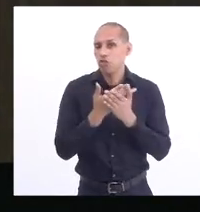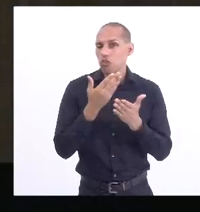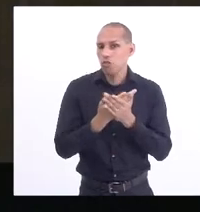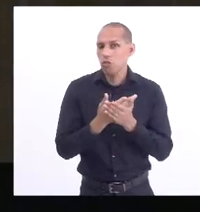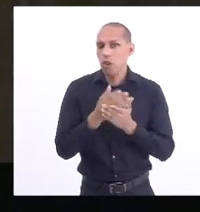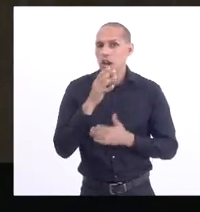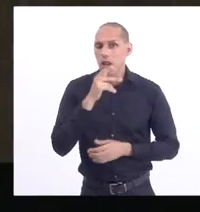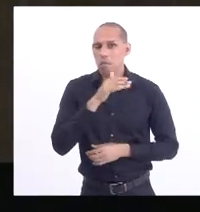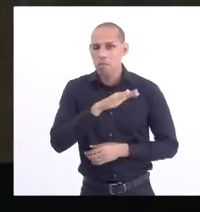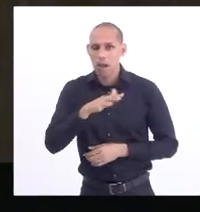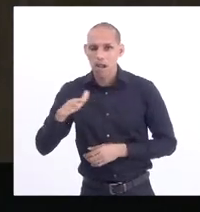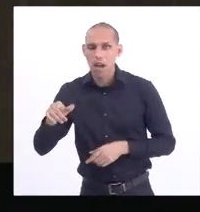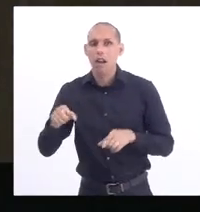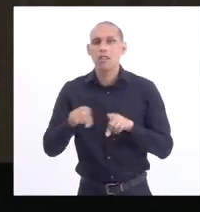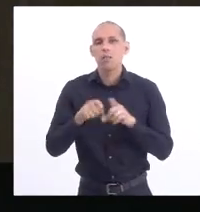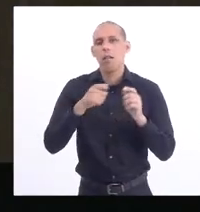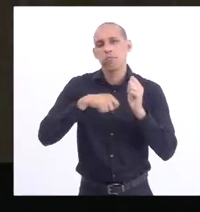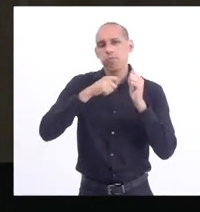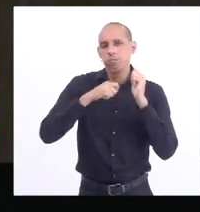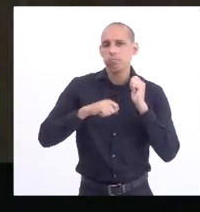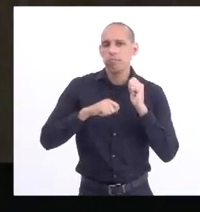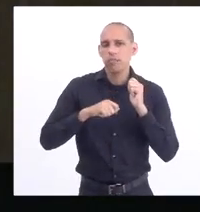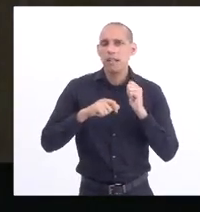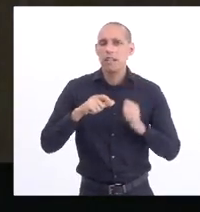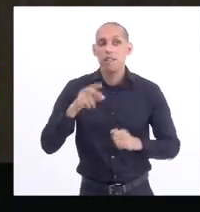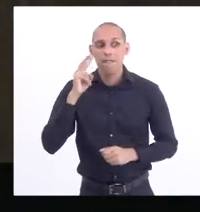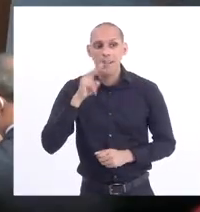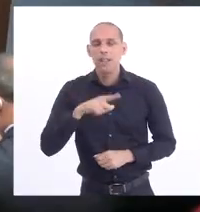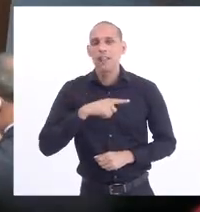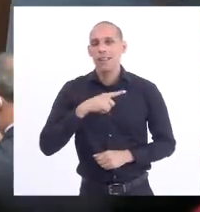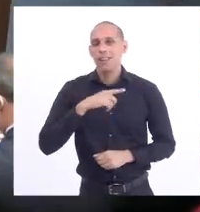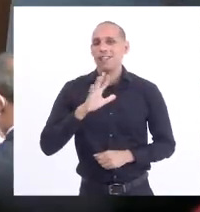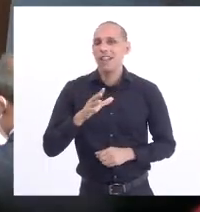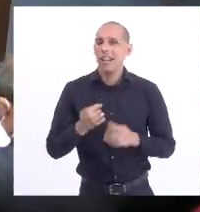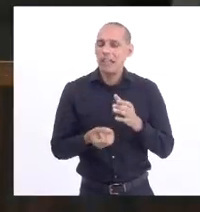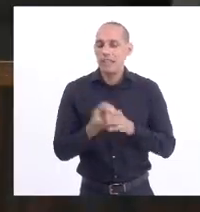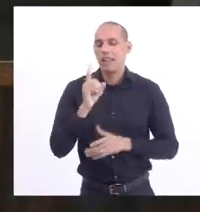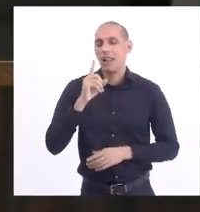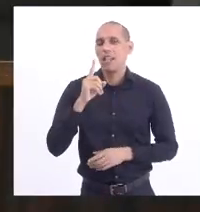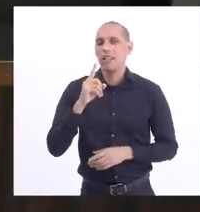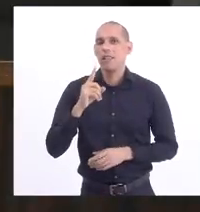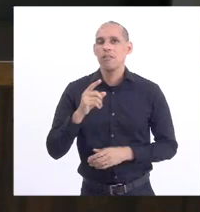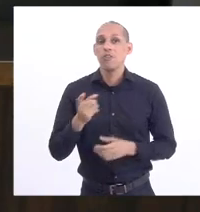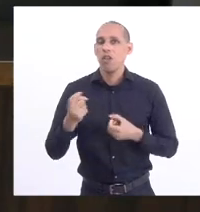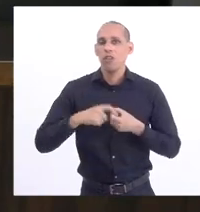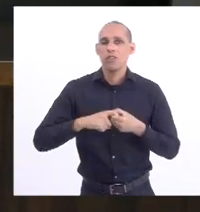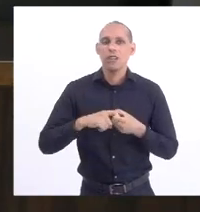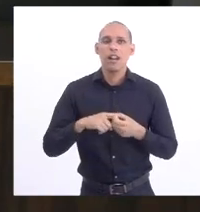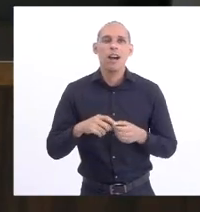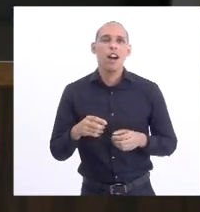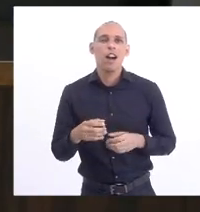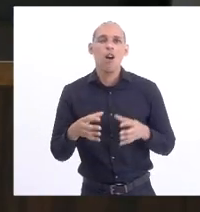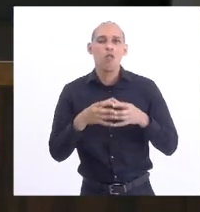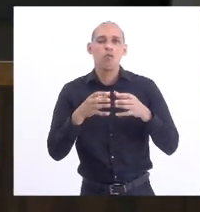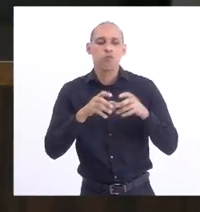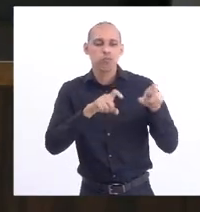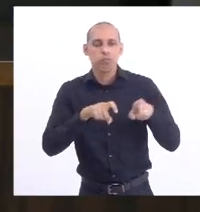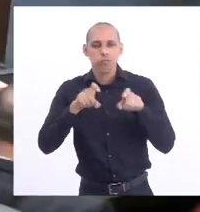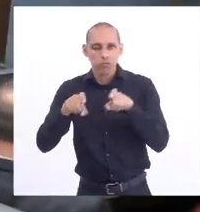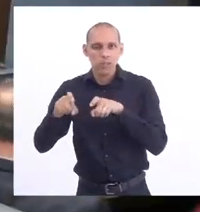é reativar, né, recriar essa importante iniciativa. Sim. Ok. Pela Comissão de Agricultura, deputado Valdo